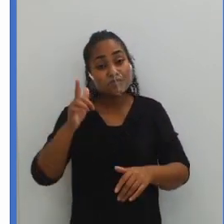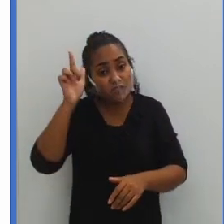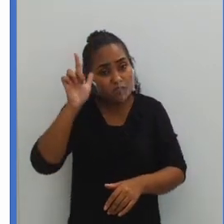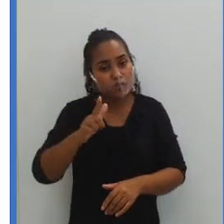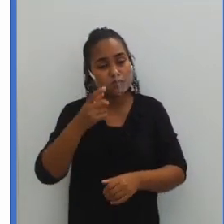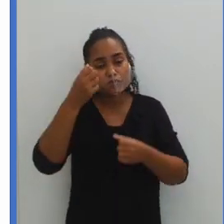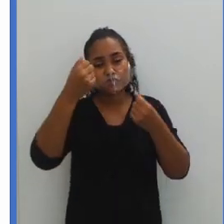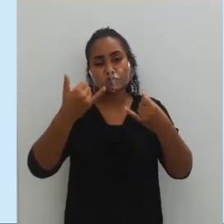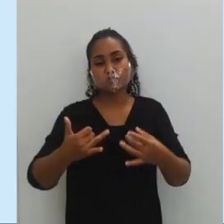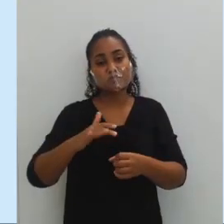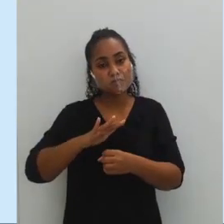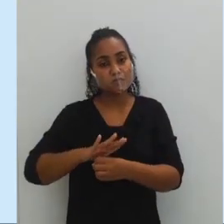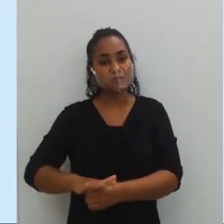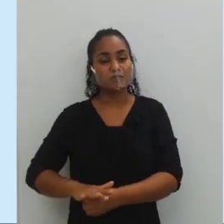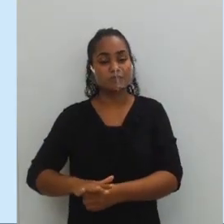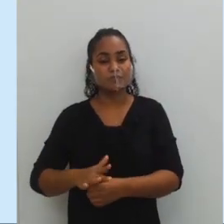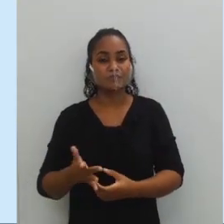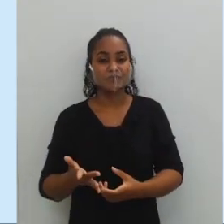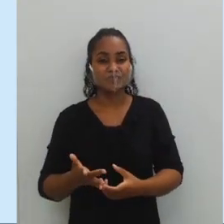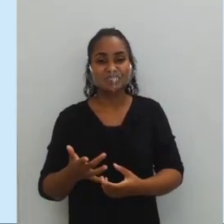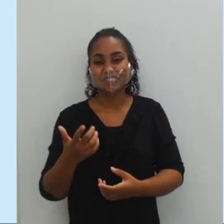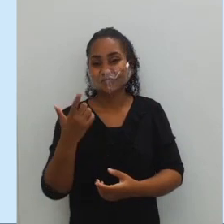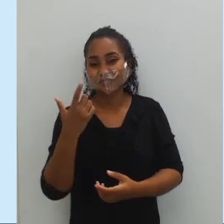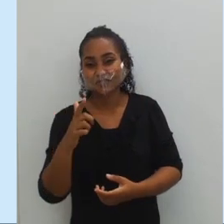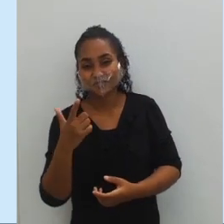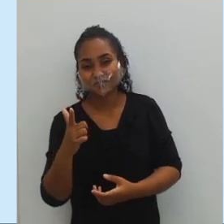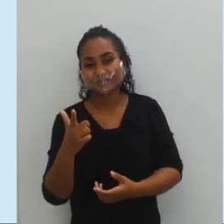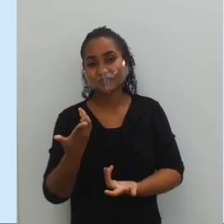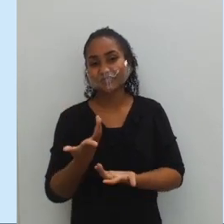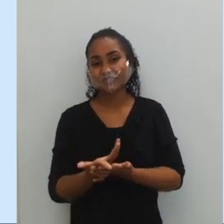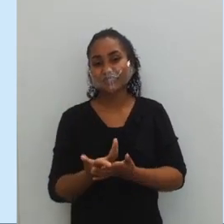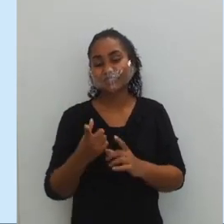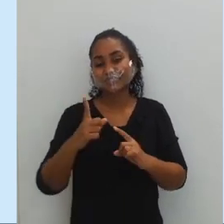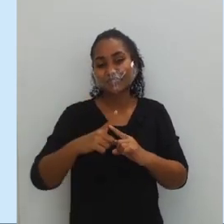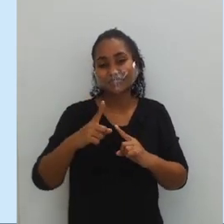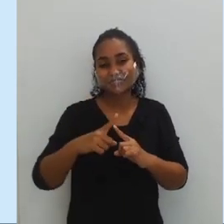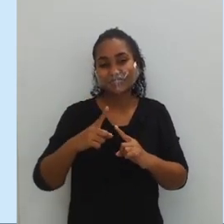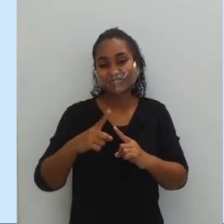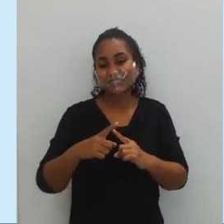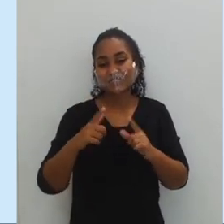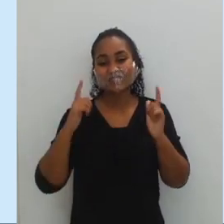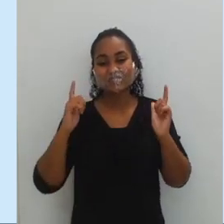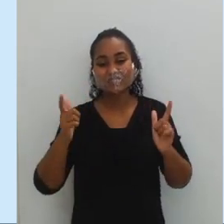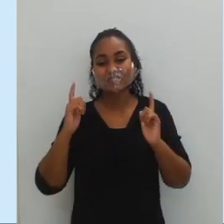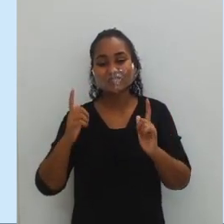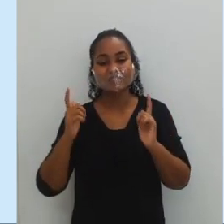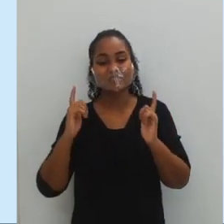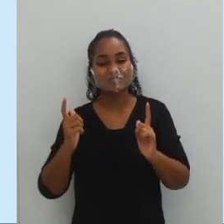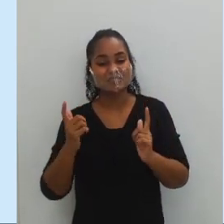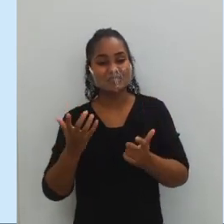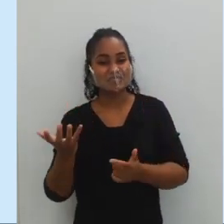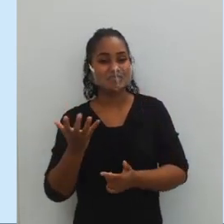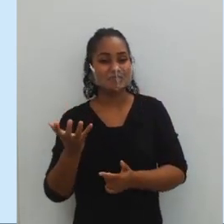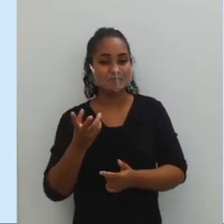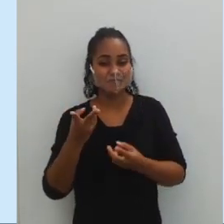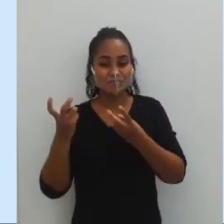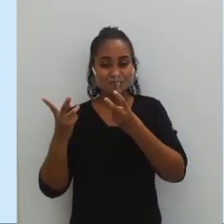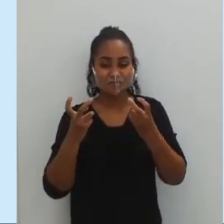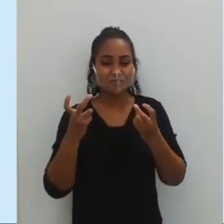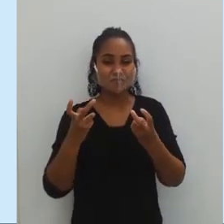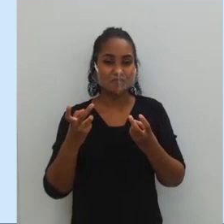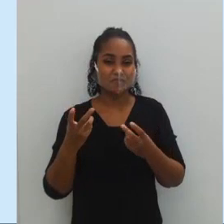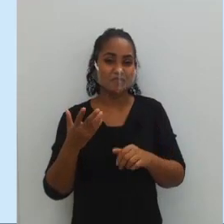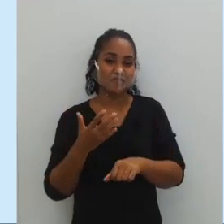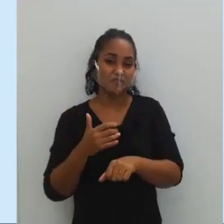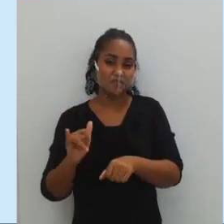Volto a repetir, isso é crime. Né? Não existe nenhum tipo de diversão aceitável nesse